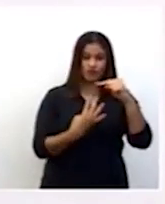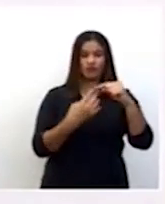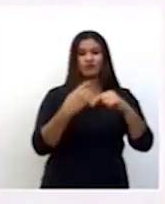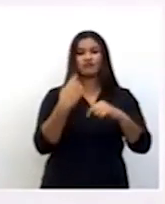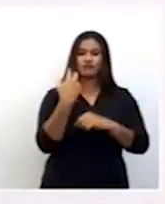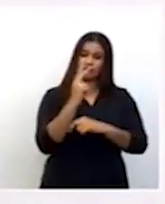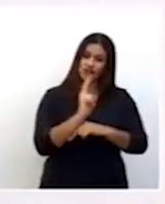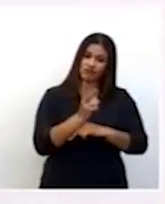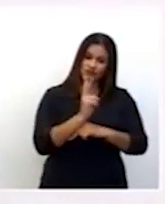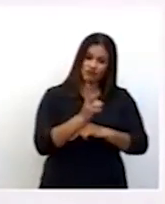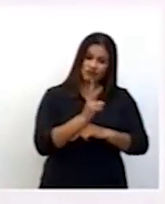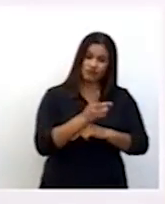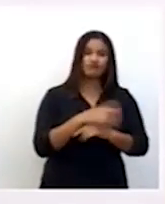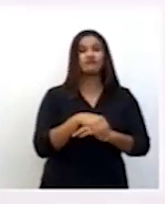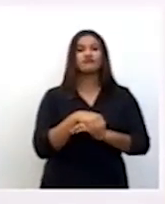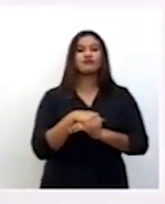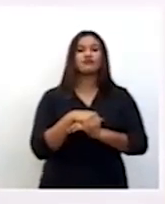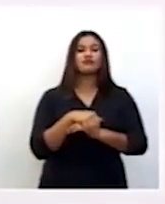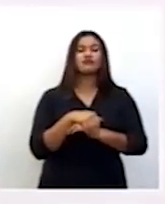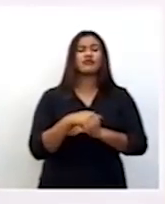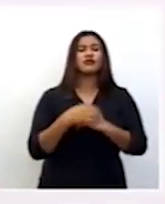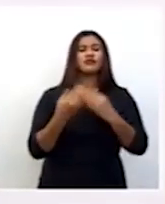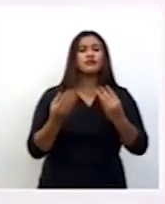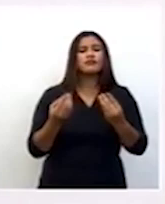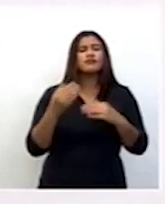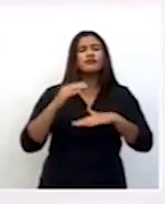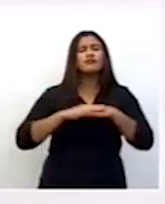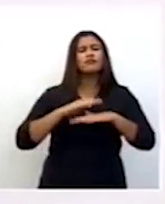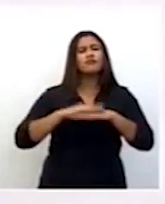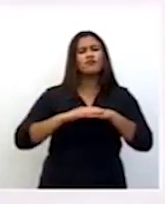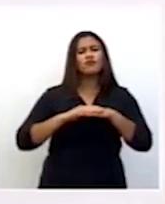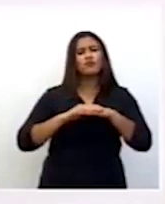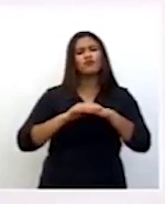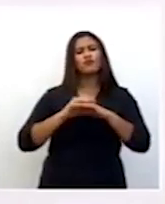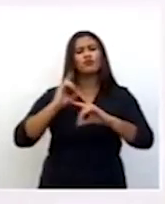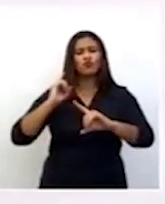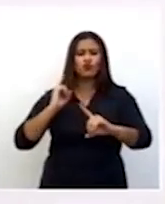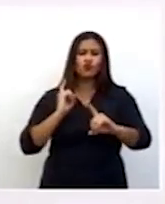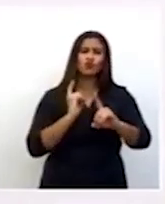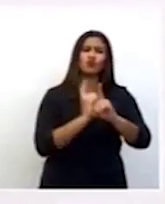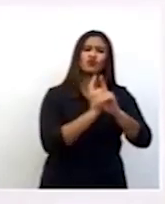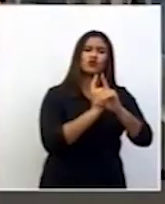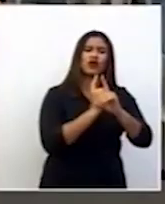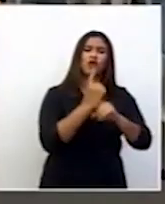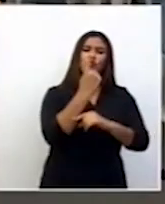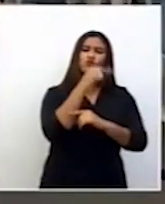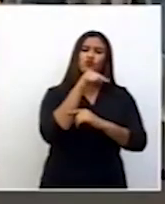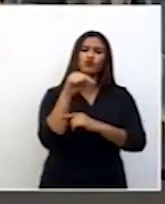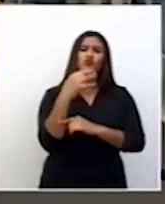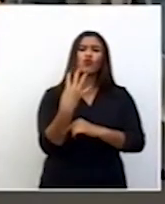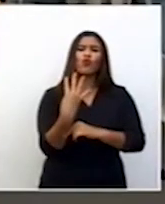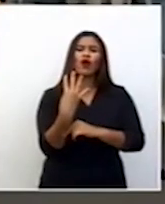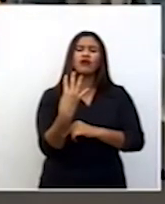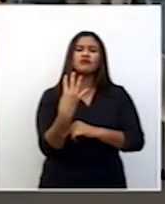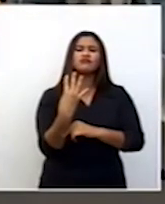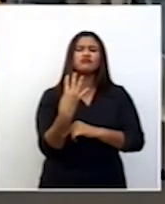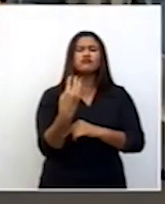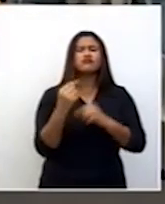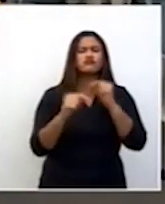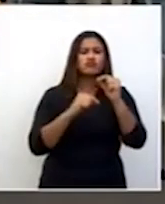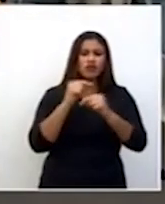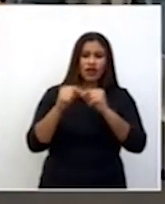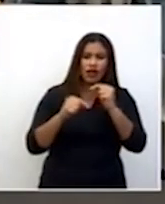por diante. O que eu estou fazendo para encontrar 1 sobre 4? Eu estou